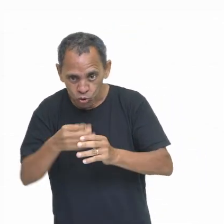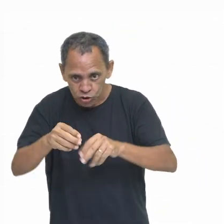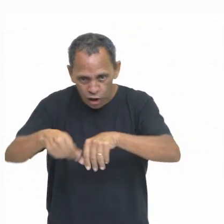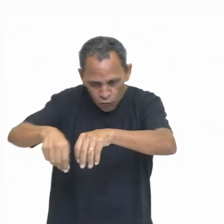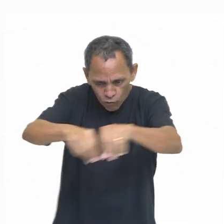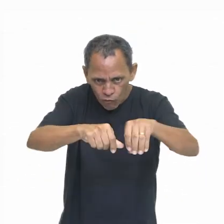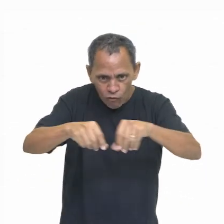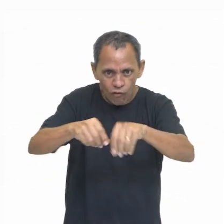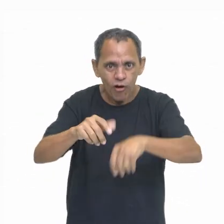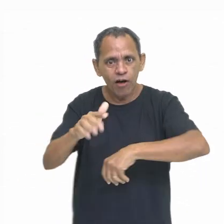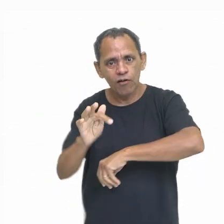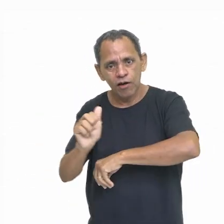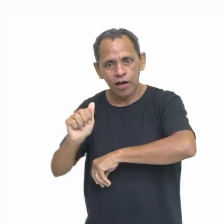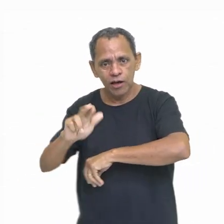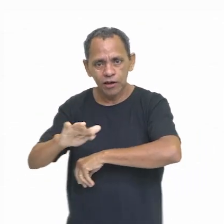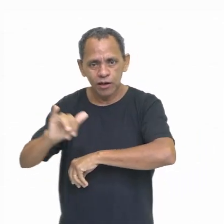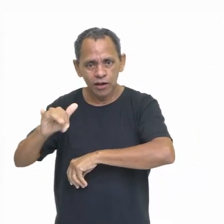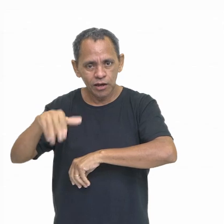todos em mim.